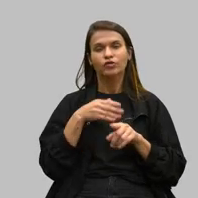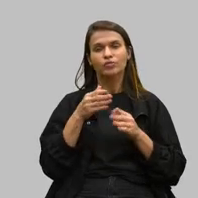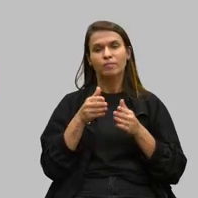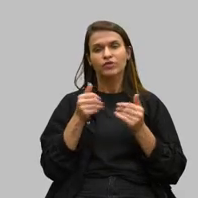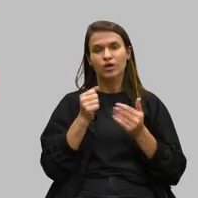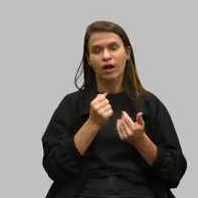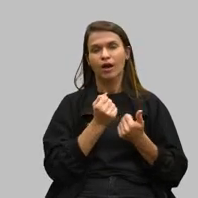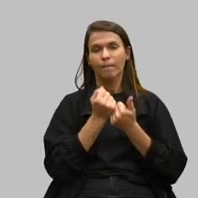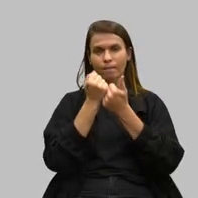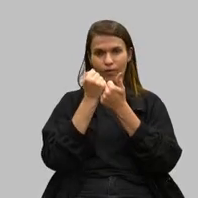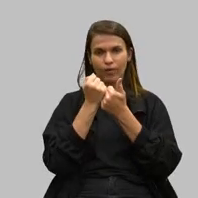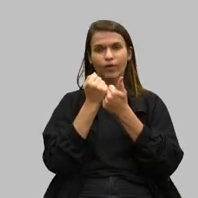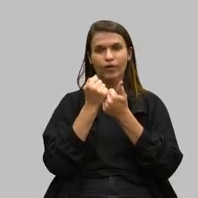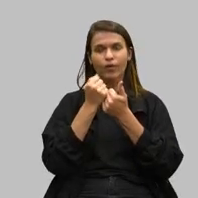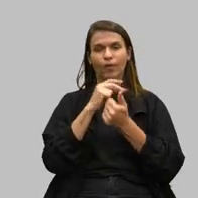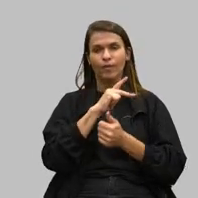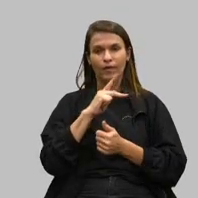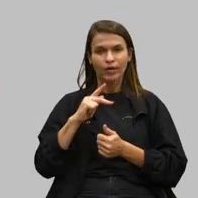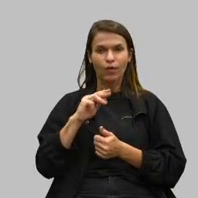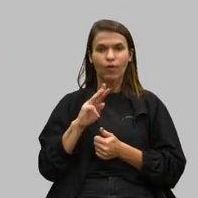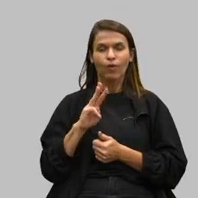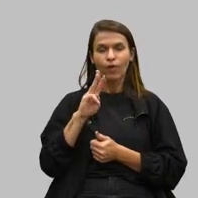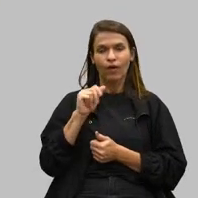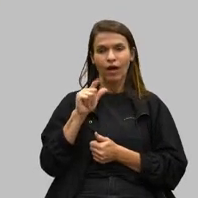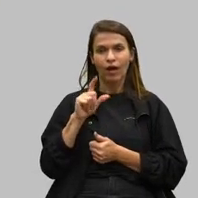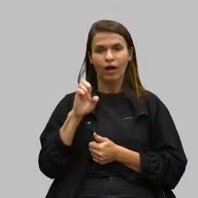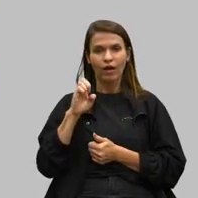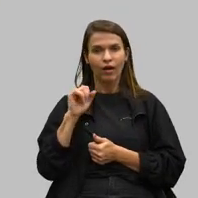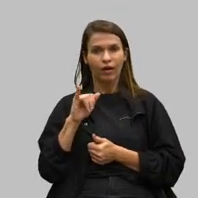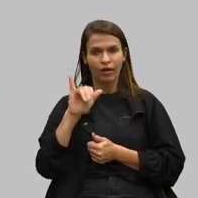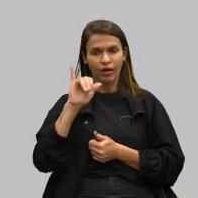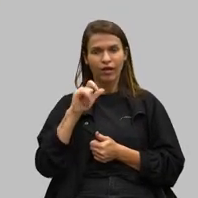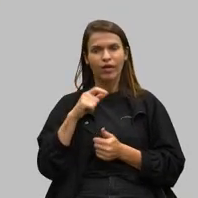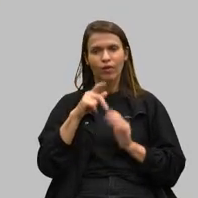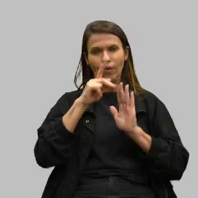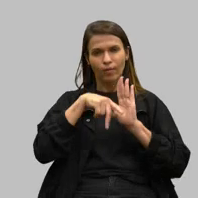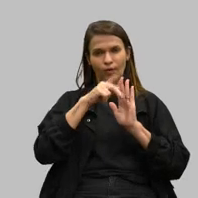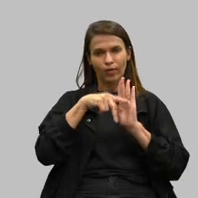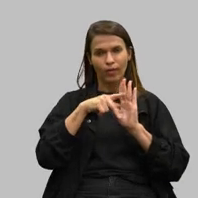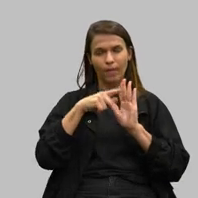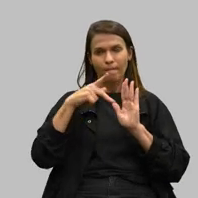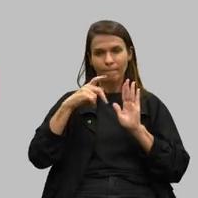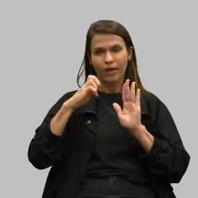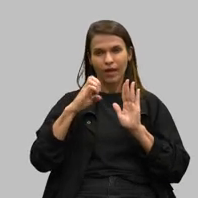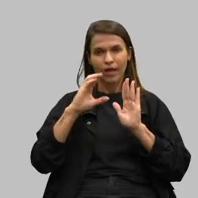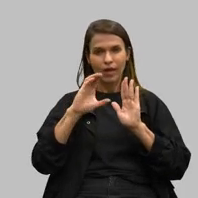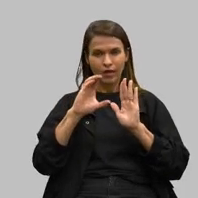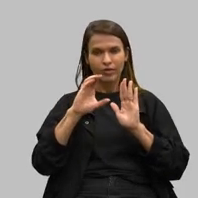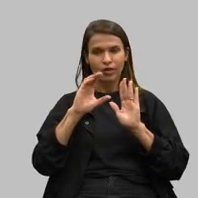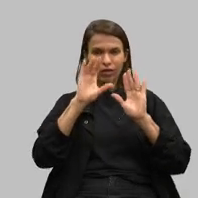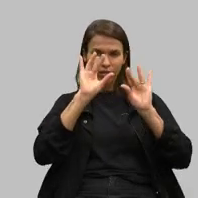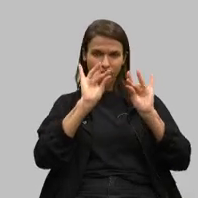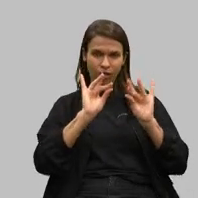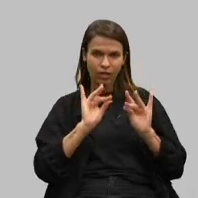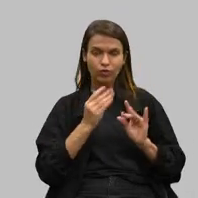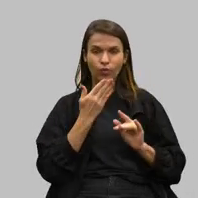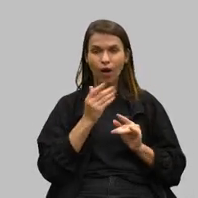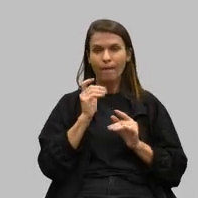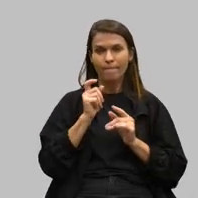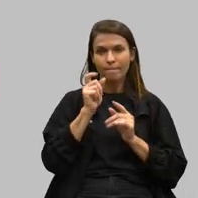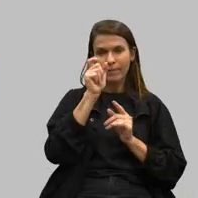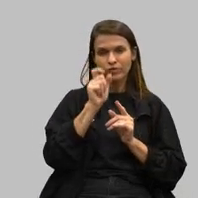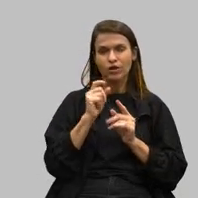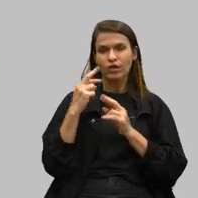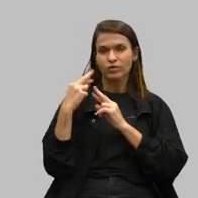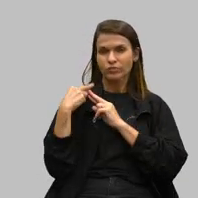também ao presidente da comissão, o Arlet Santiago. Eu protocolei aqui uma PEC para que a gente defina de quem é a responsabilidade buscar os